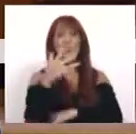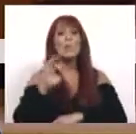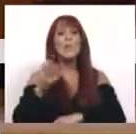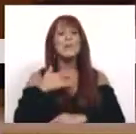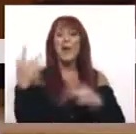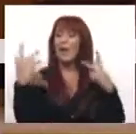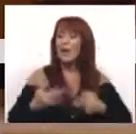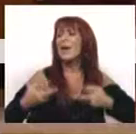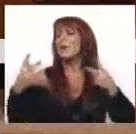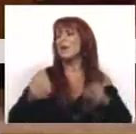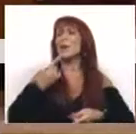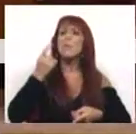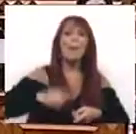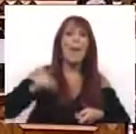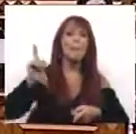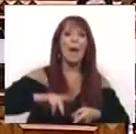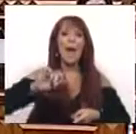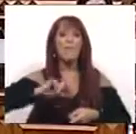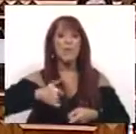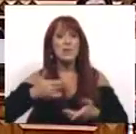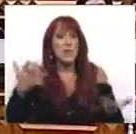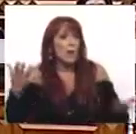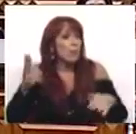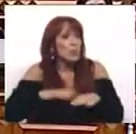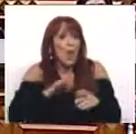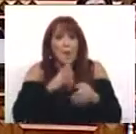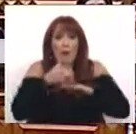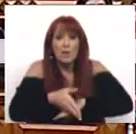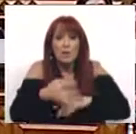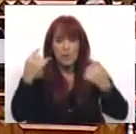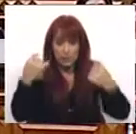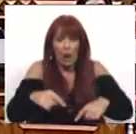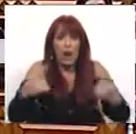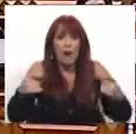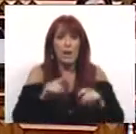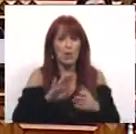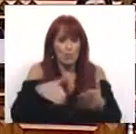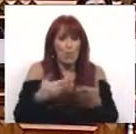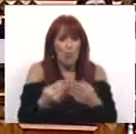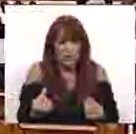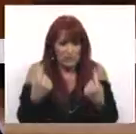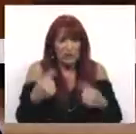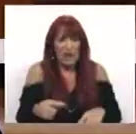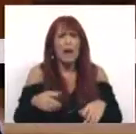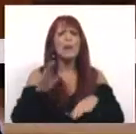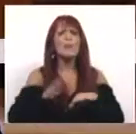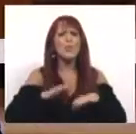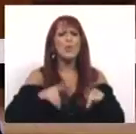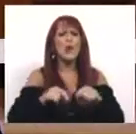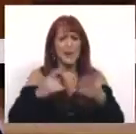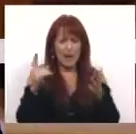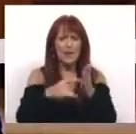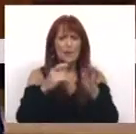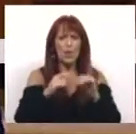tem criticado recorrentemente os Verdes sobre a intervenção que têm tido e as propostas que têm tido relativamente